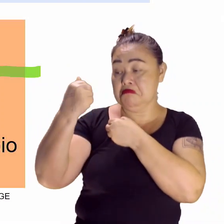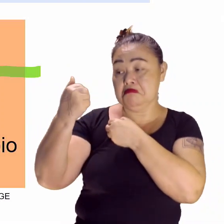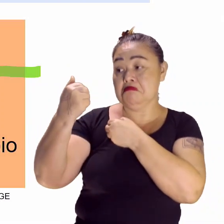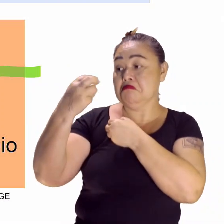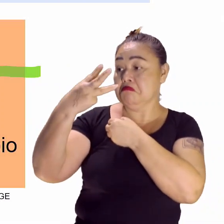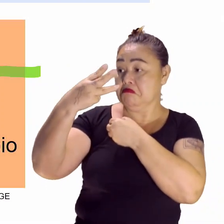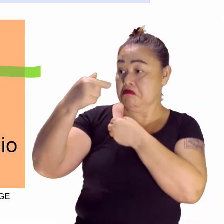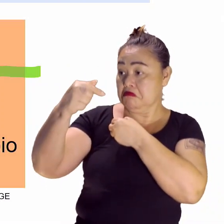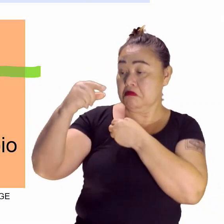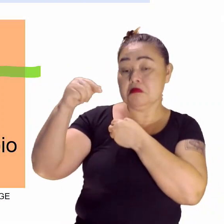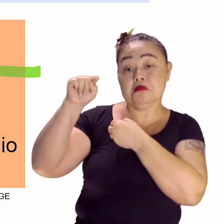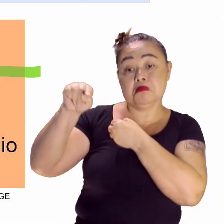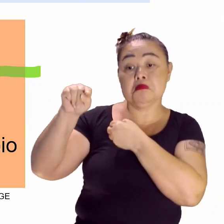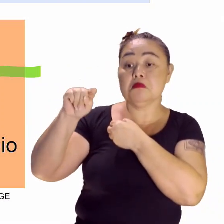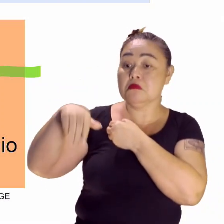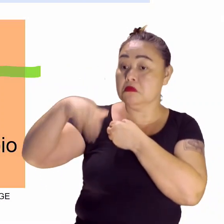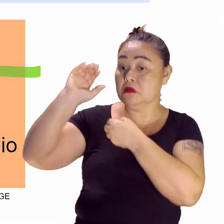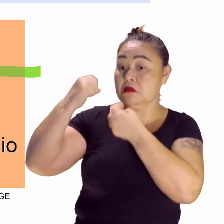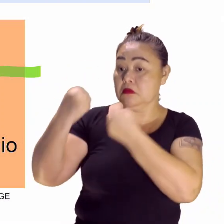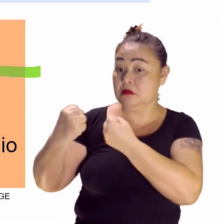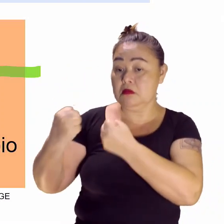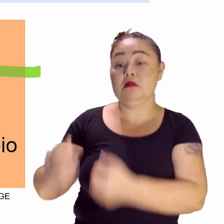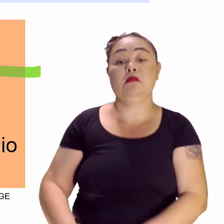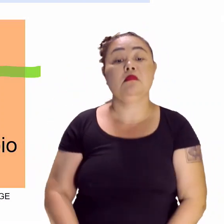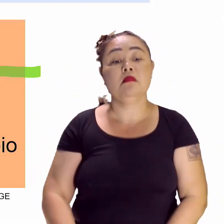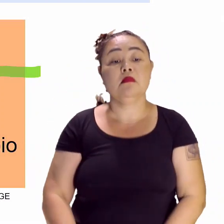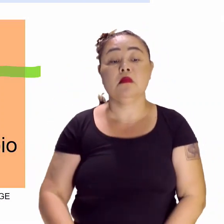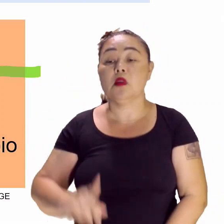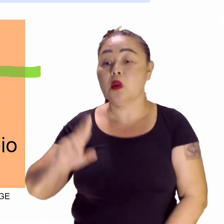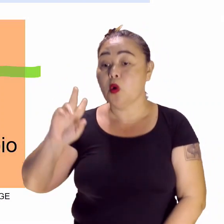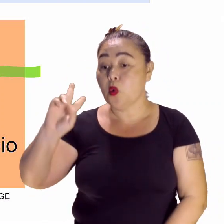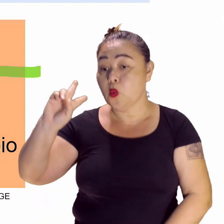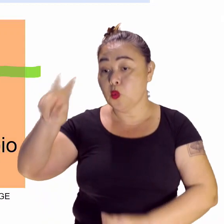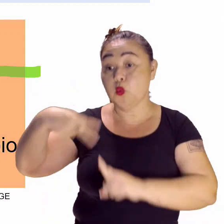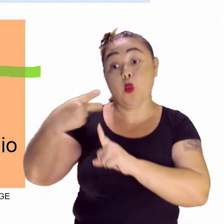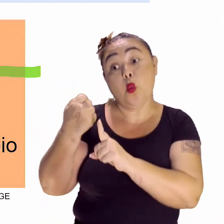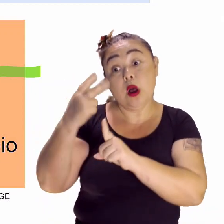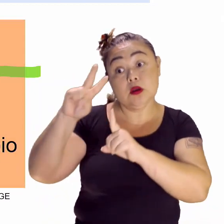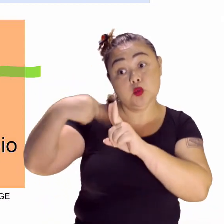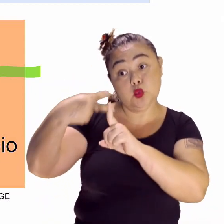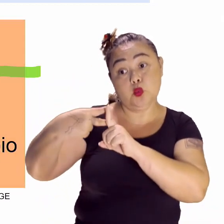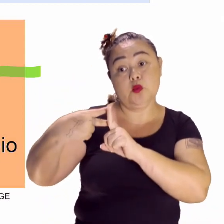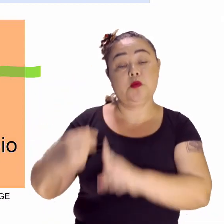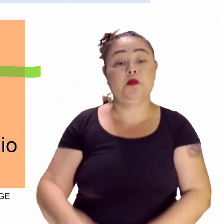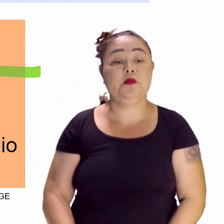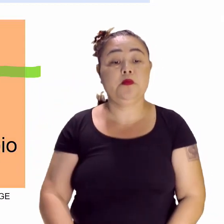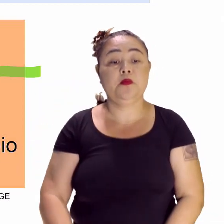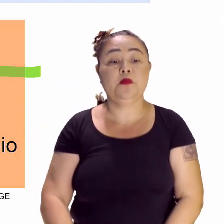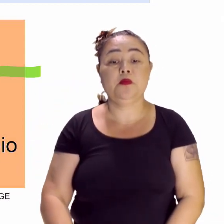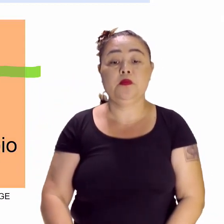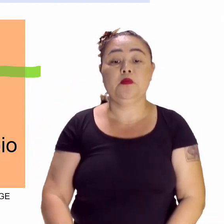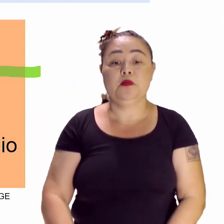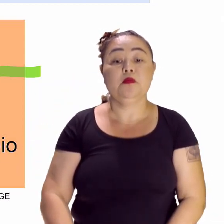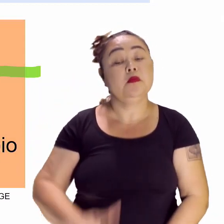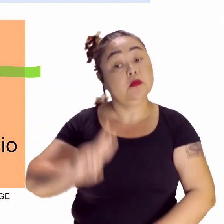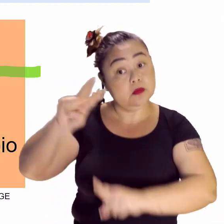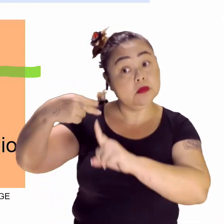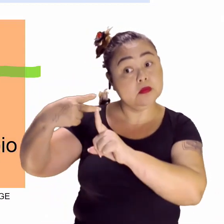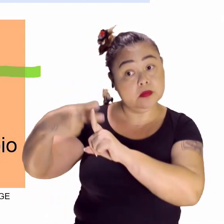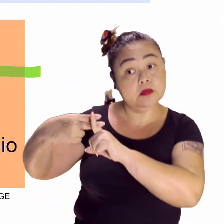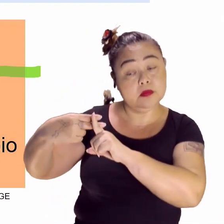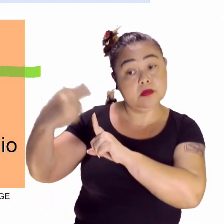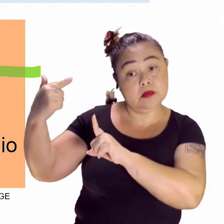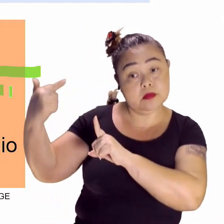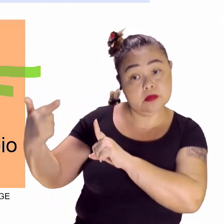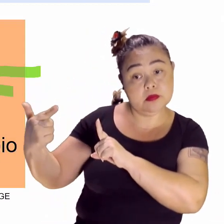de longe é o campeão Exatamente é isso quase o dobro isso o dobro o dobro o dobro